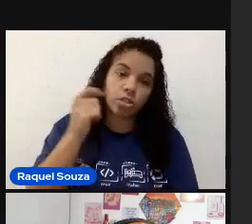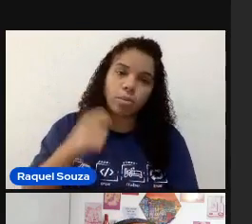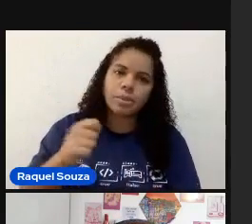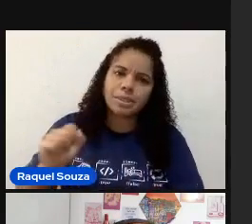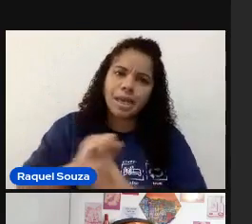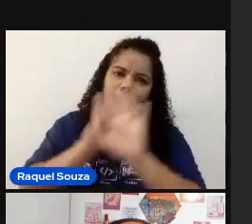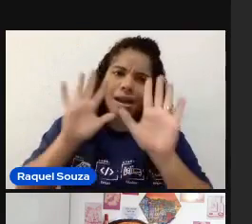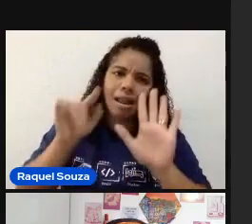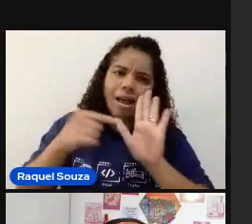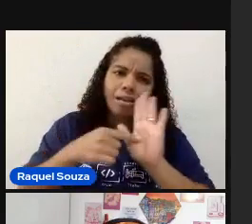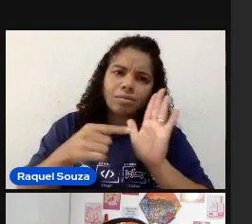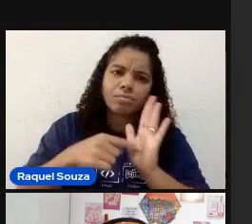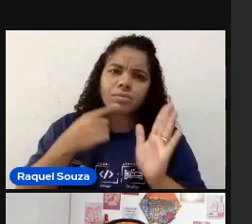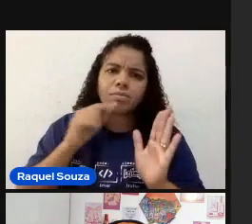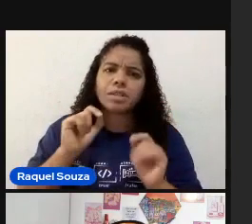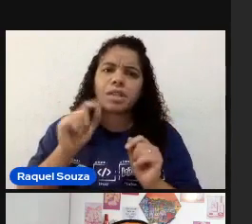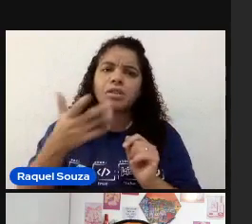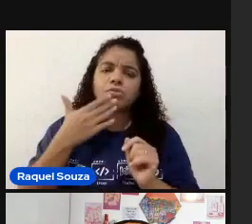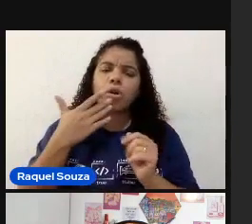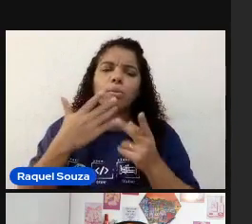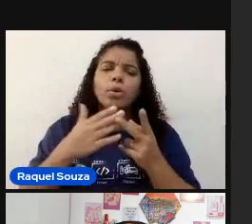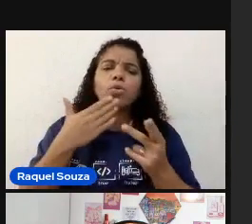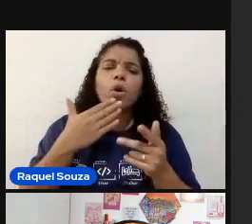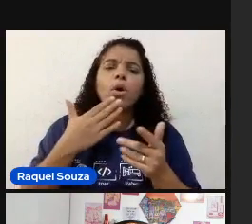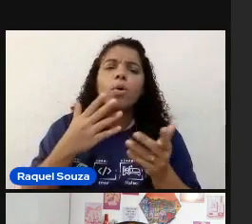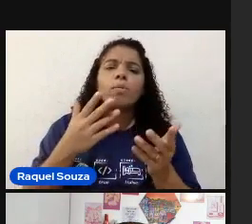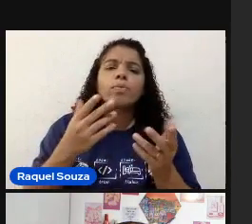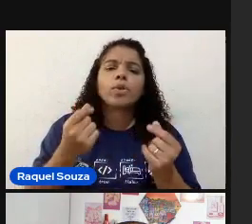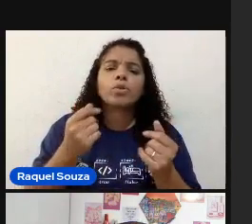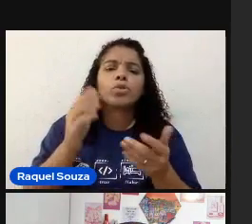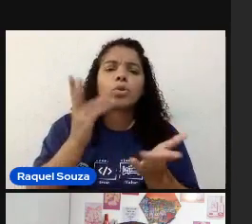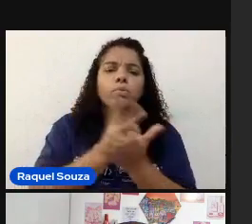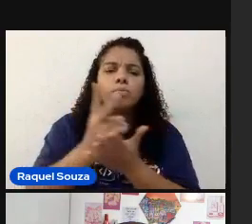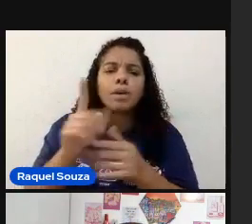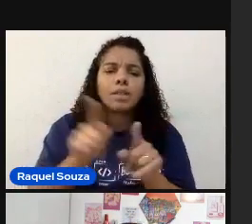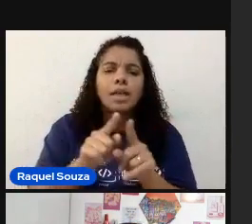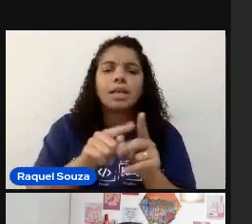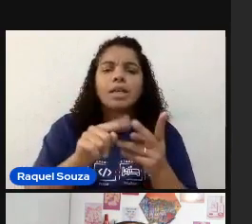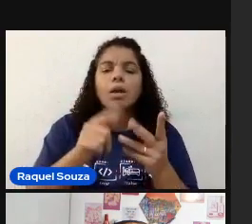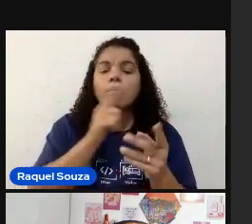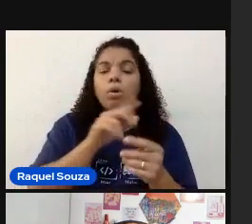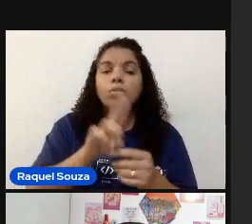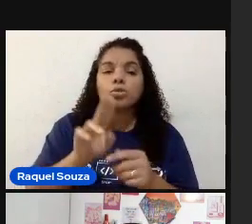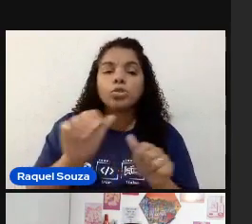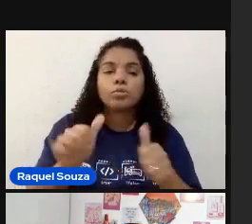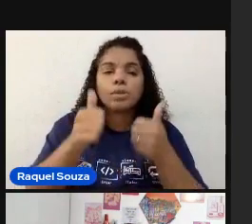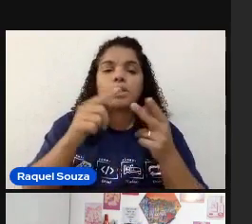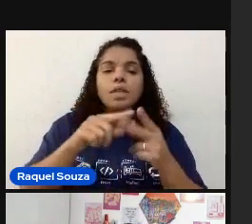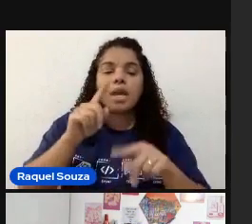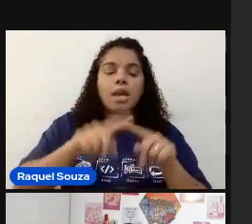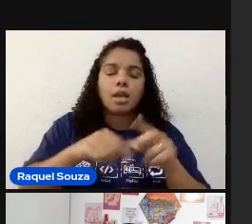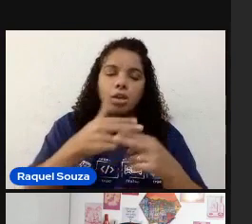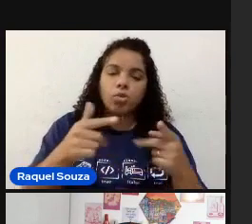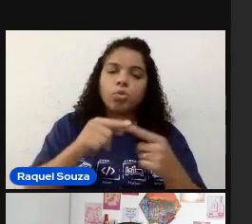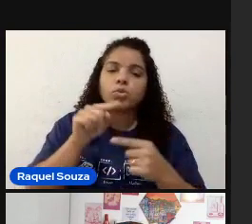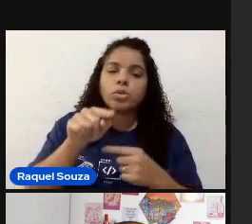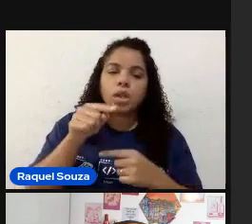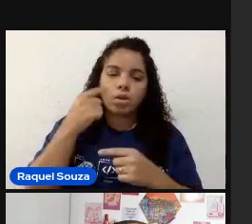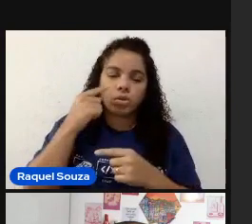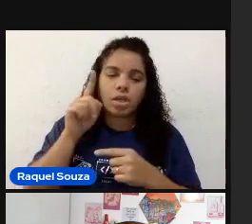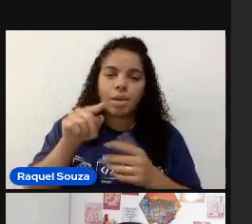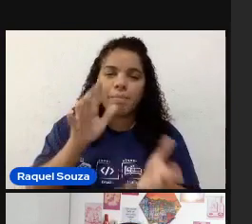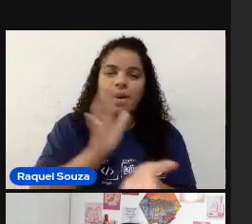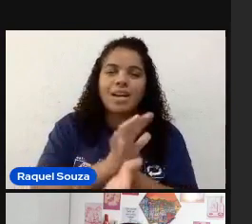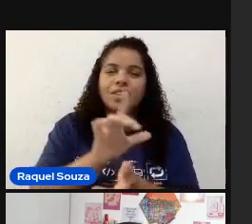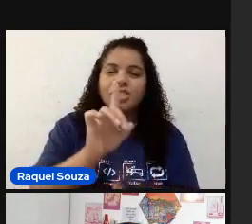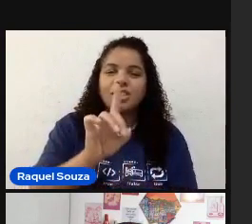sobre o curso que eu quero manter e para que eu possa otimizar os recursos. Então, aqui na parte de